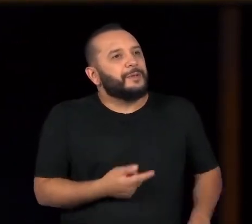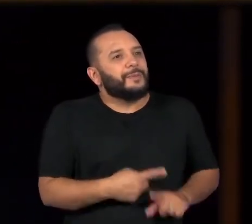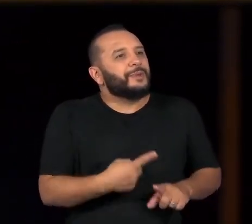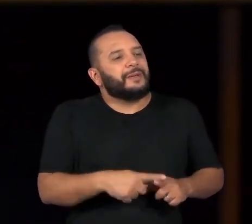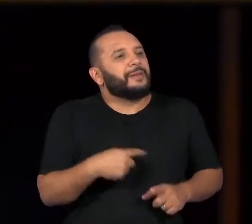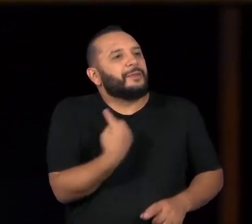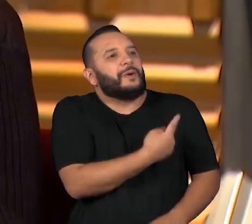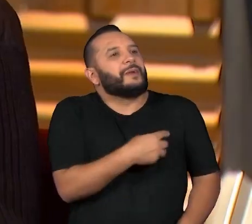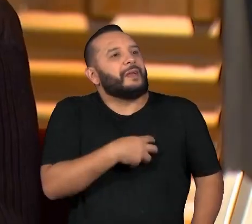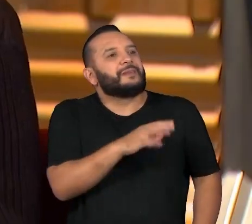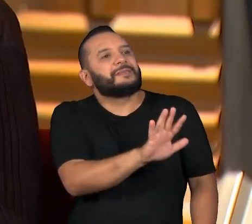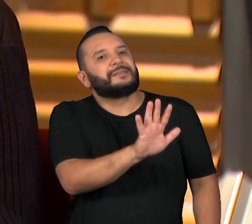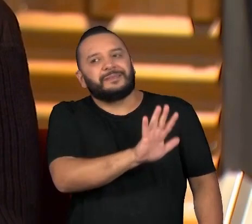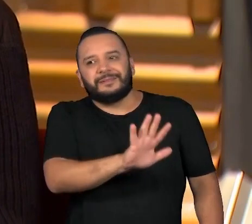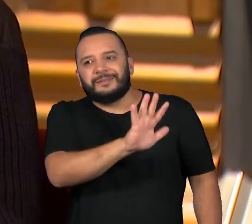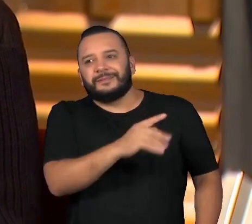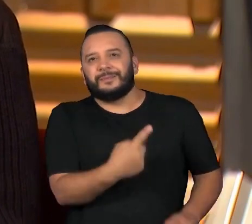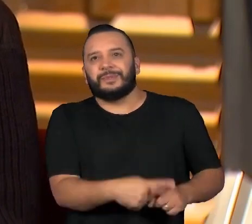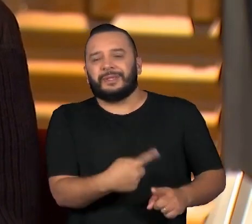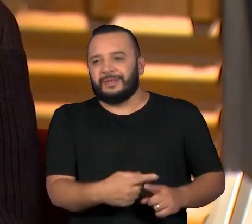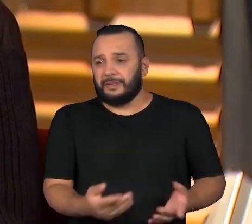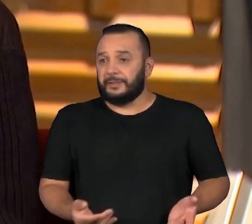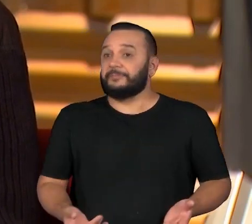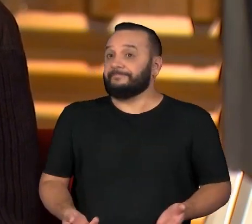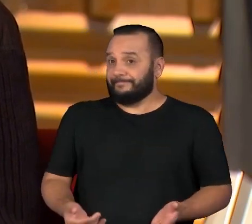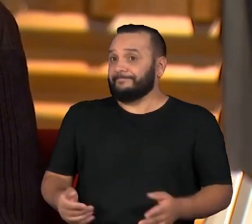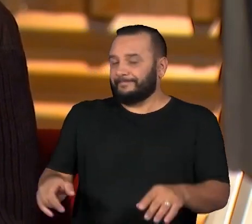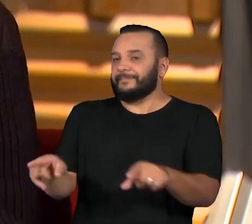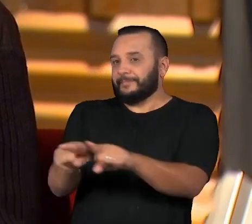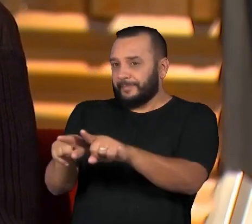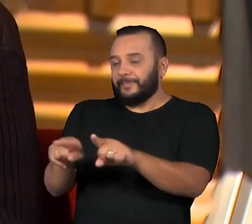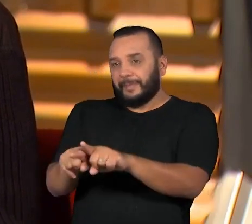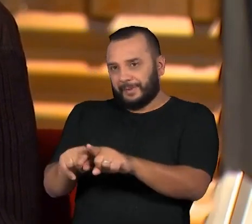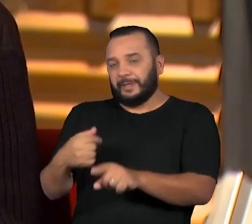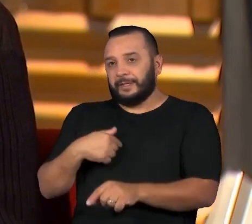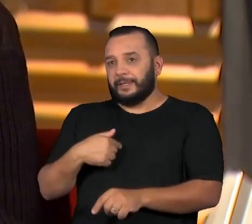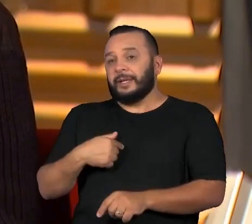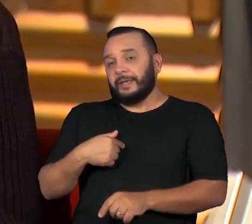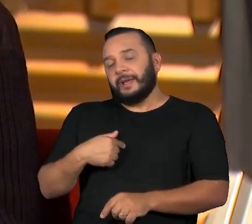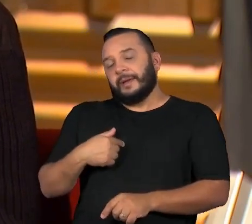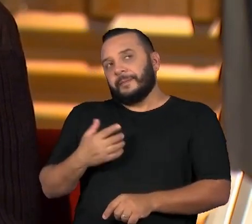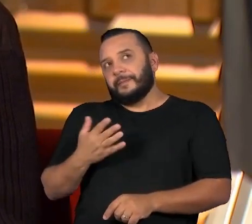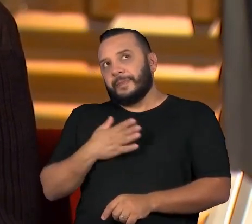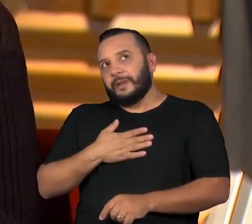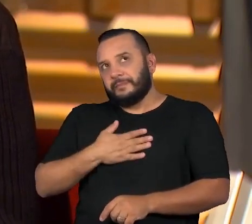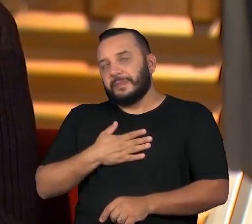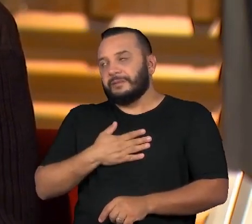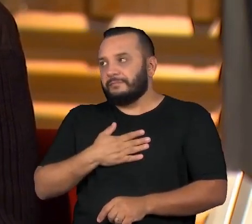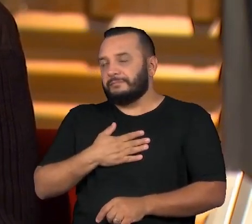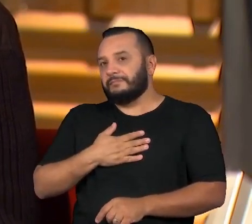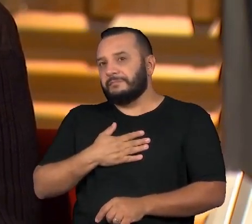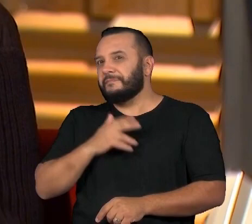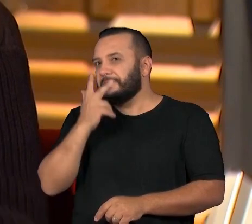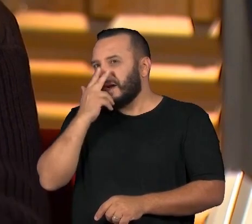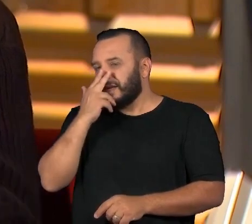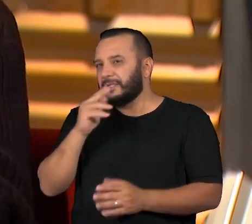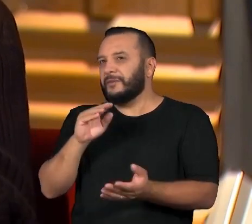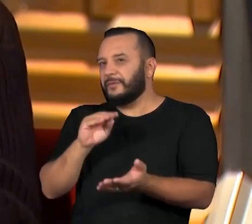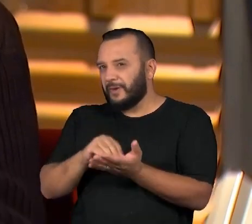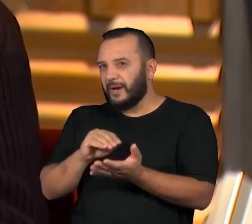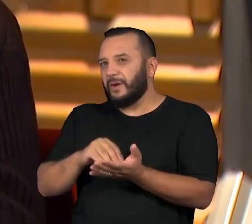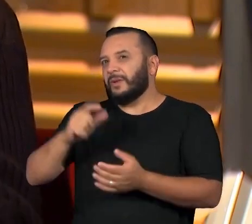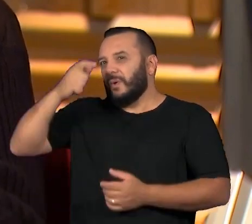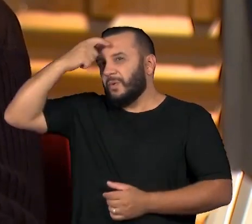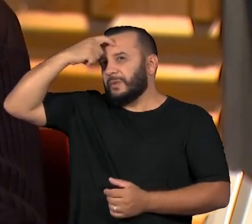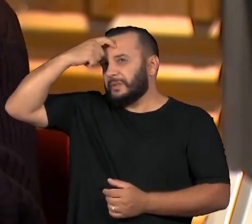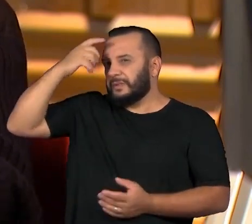nós estamos assim para mim é uma falta de eh falta de conceito daquilo do do